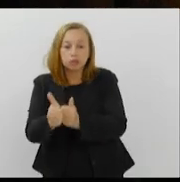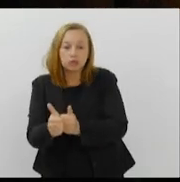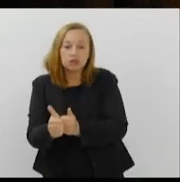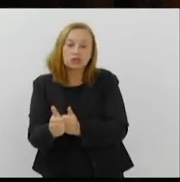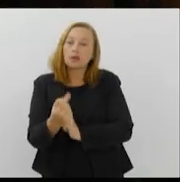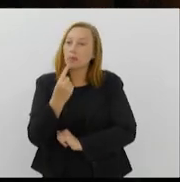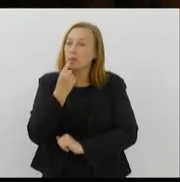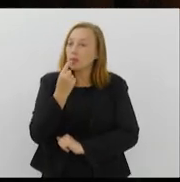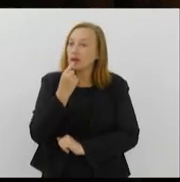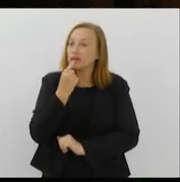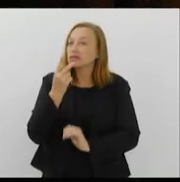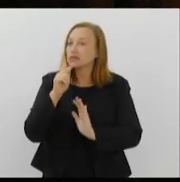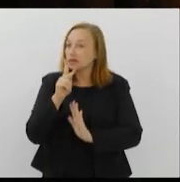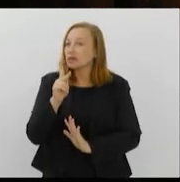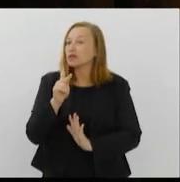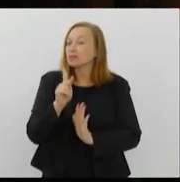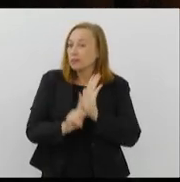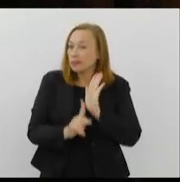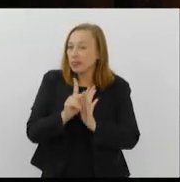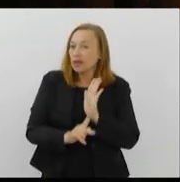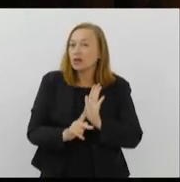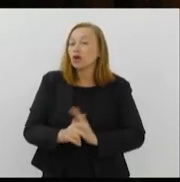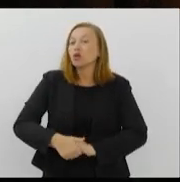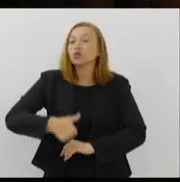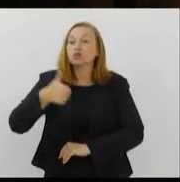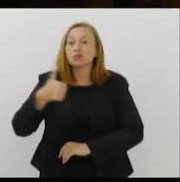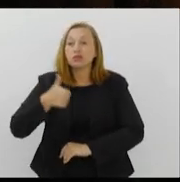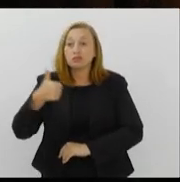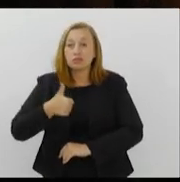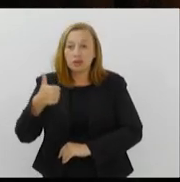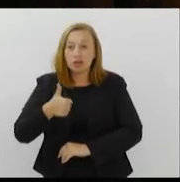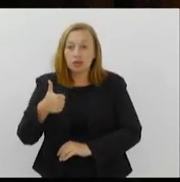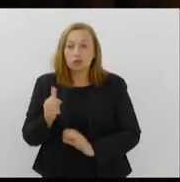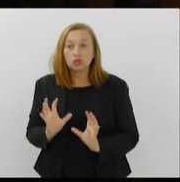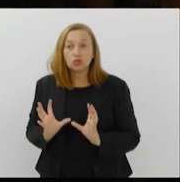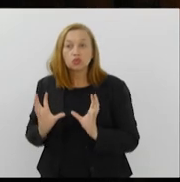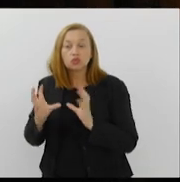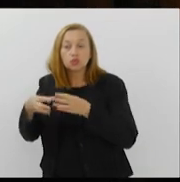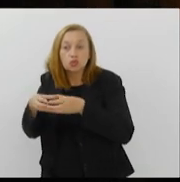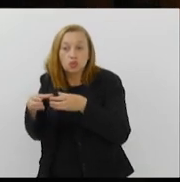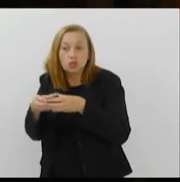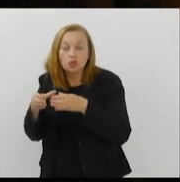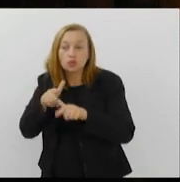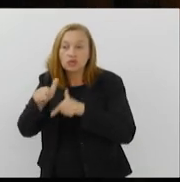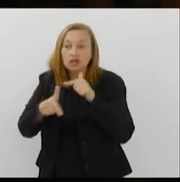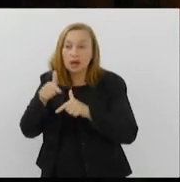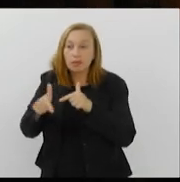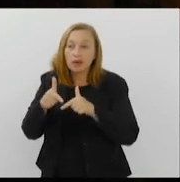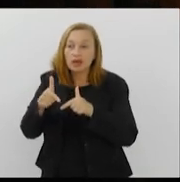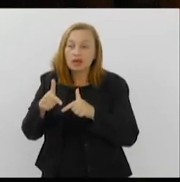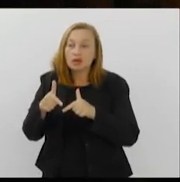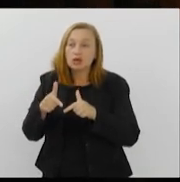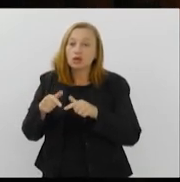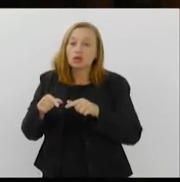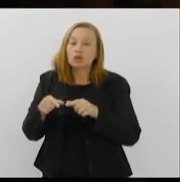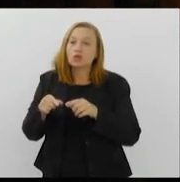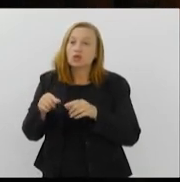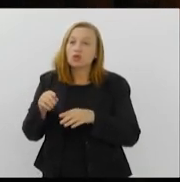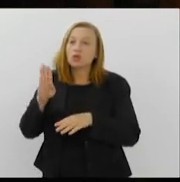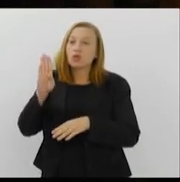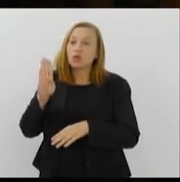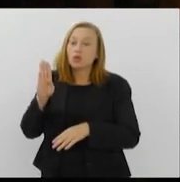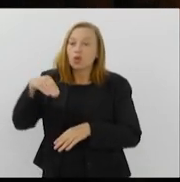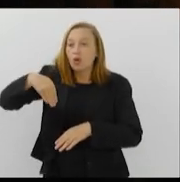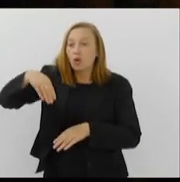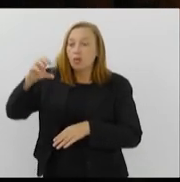projeto. Inclusive, os primeiros consultórios foram montados com móveis doados pela Alerj na época, quando houve